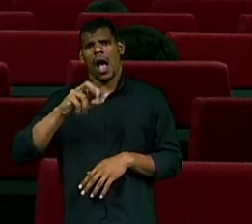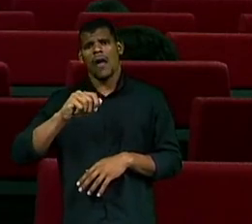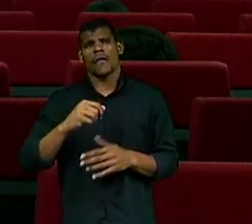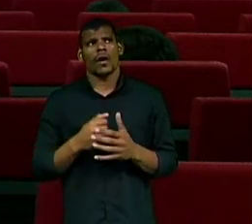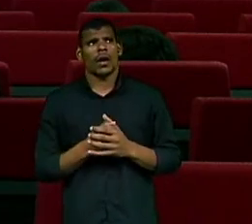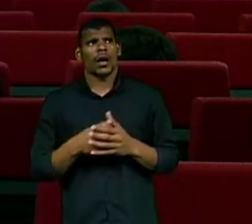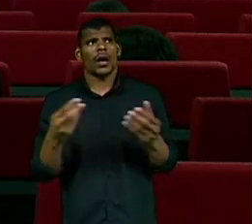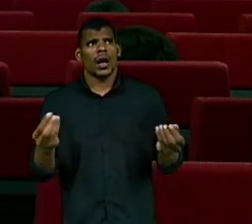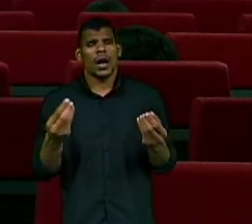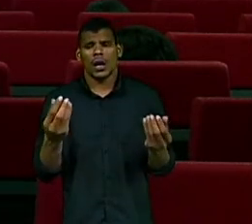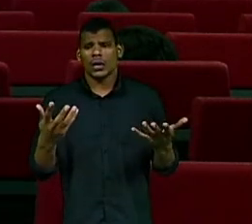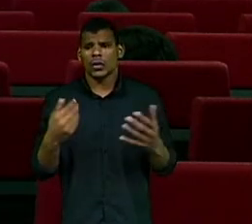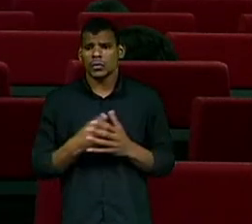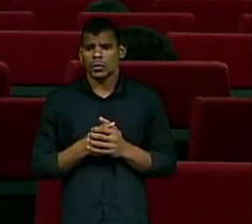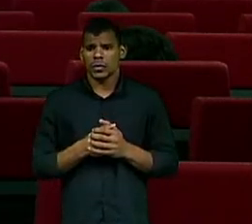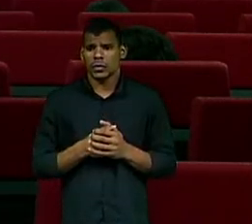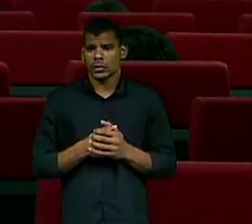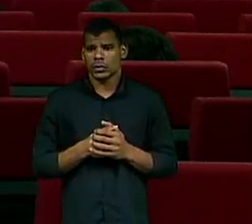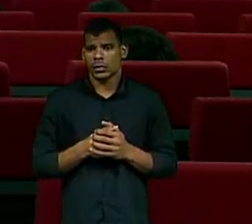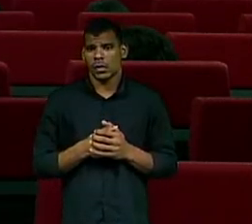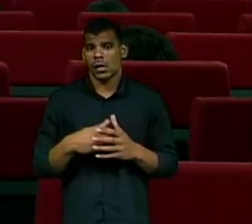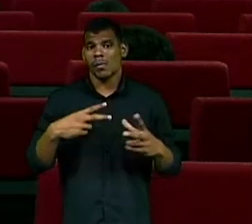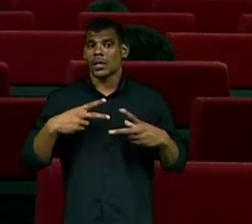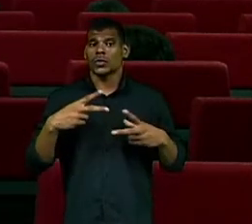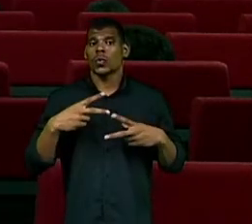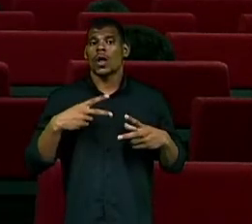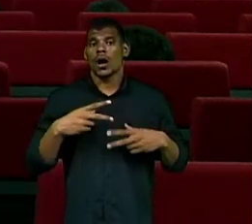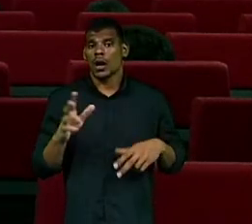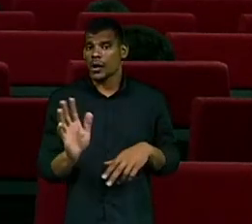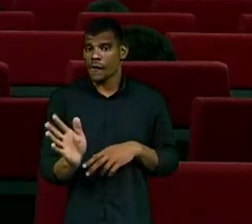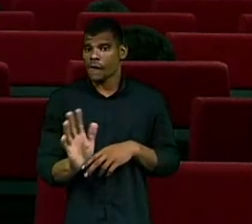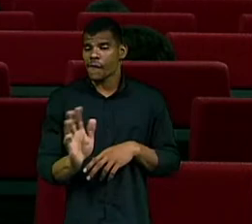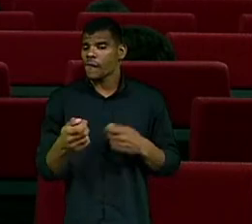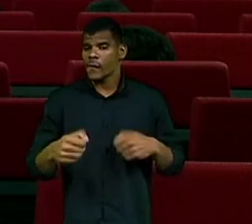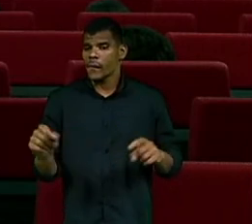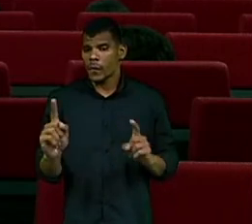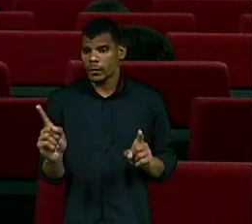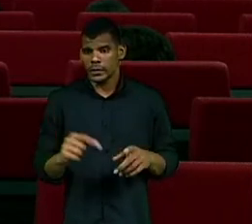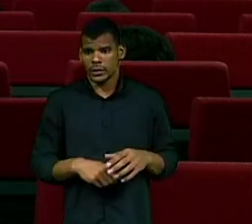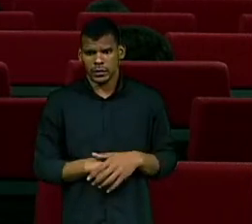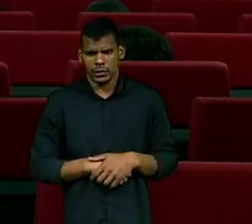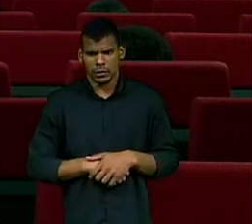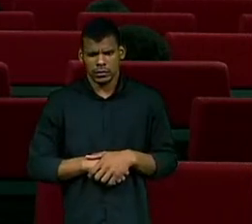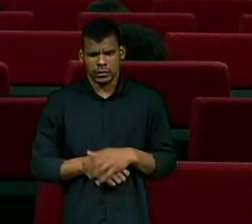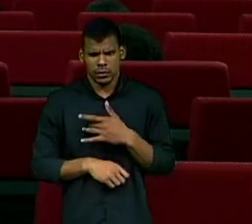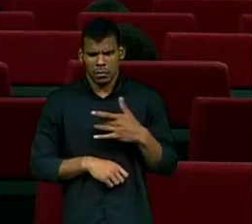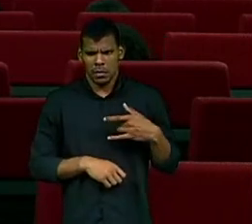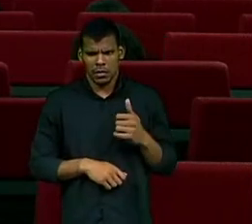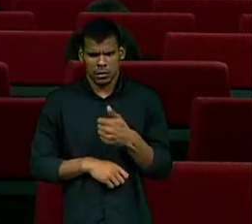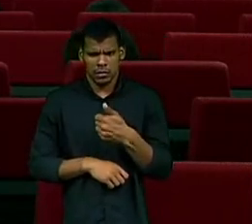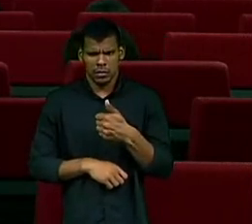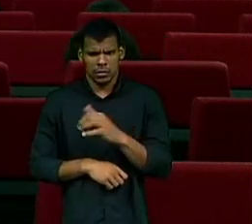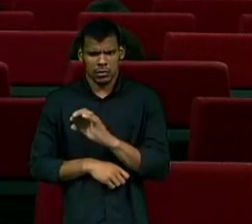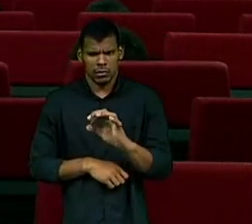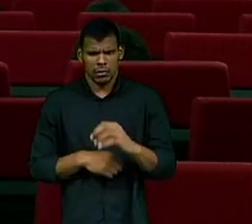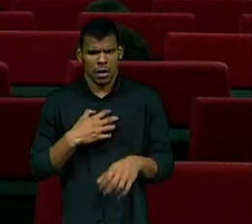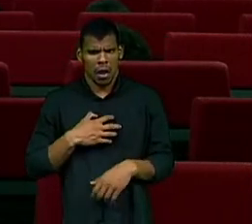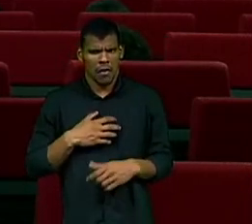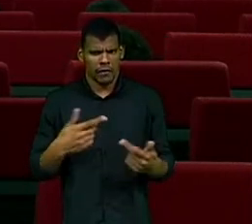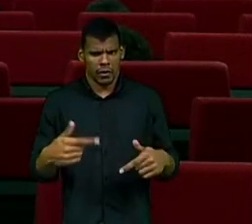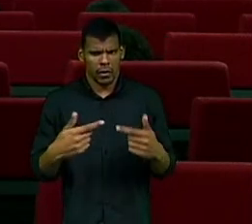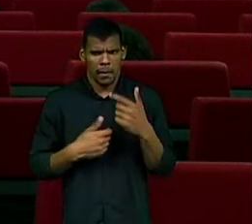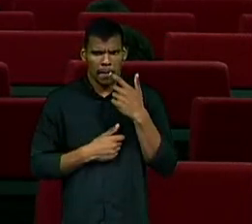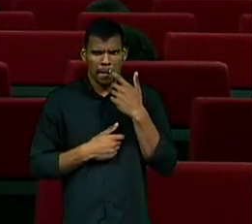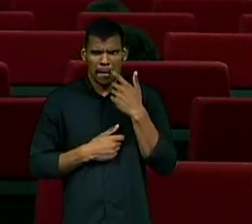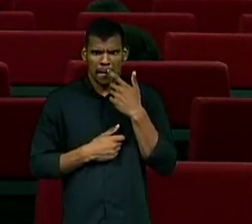é um exame que você encontra a gente particular você não precisa fazer não você tá bem Você não tem raiva não é